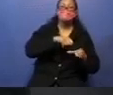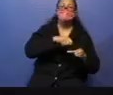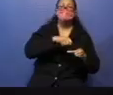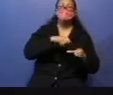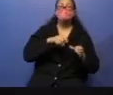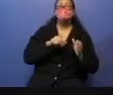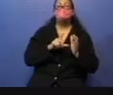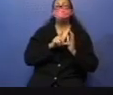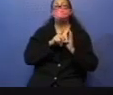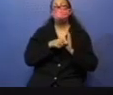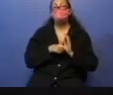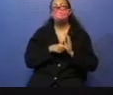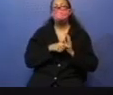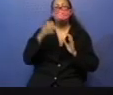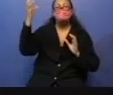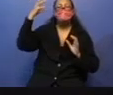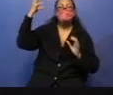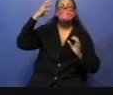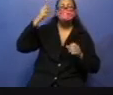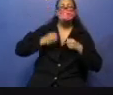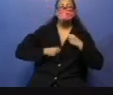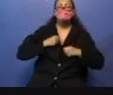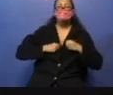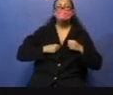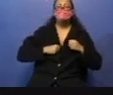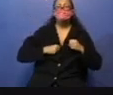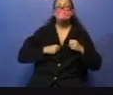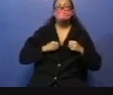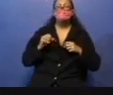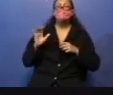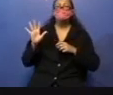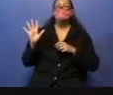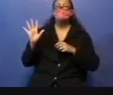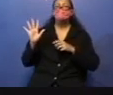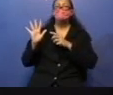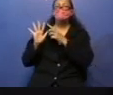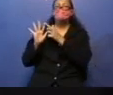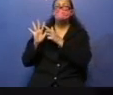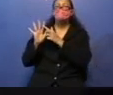os dedos podem ficar enrugados. Você sabe por quê?